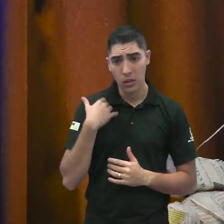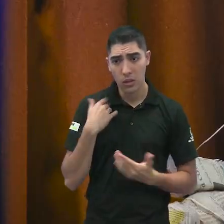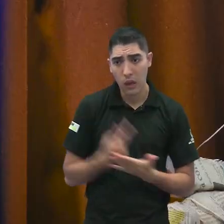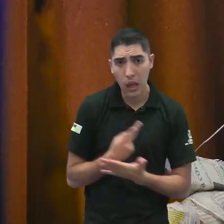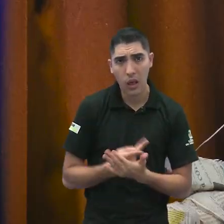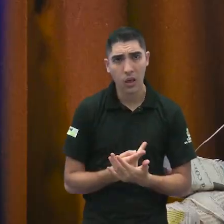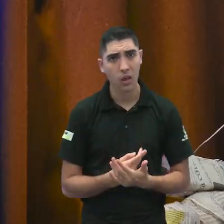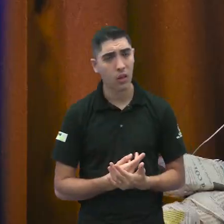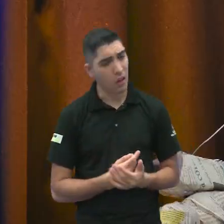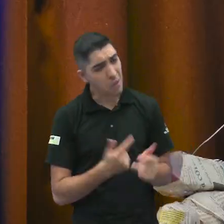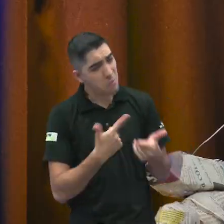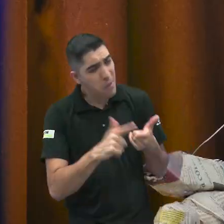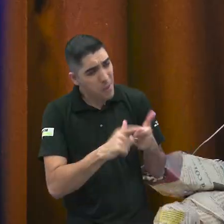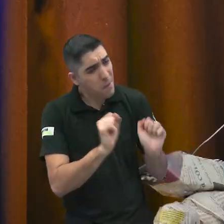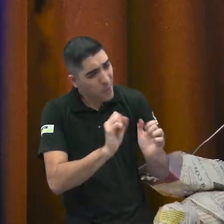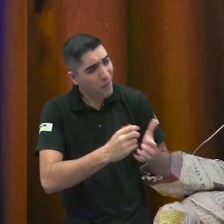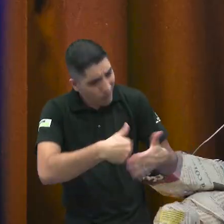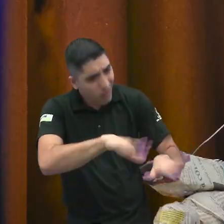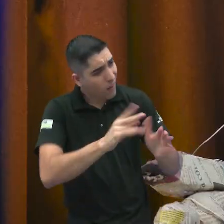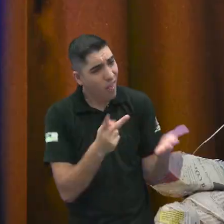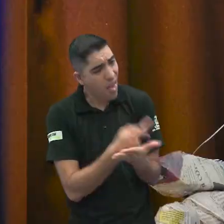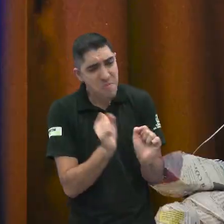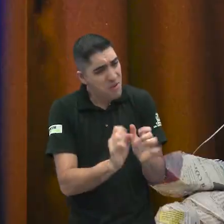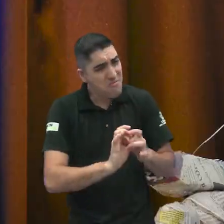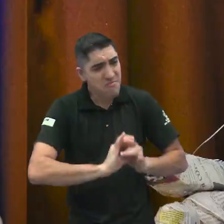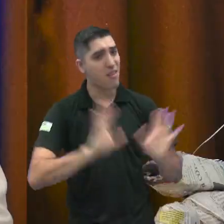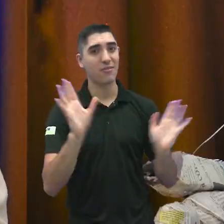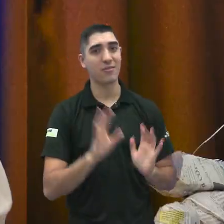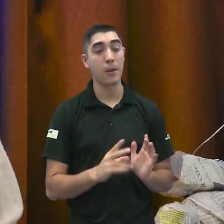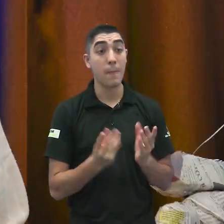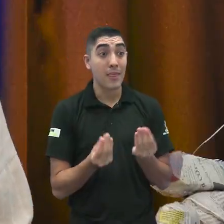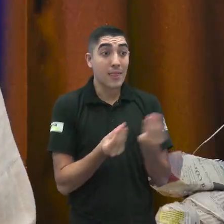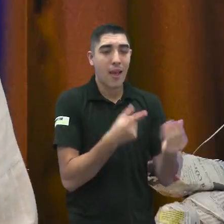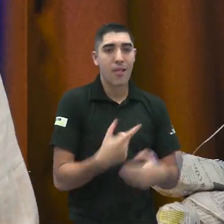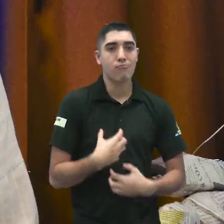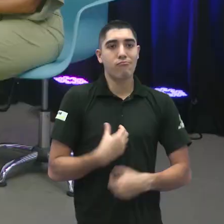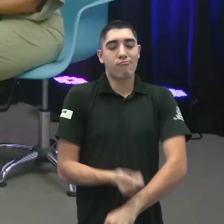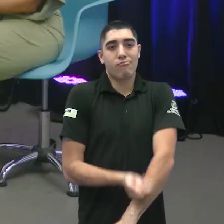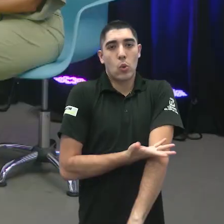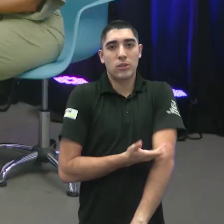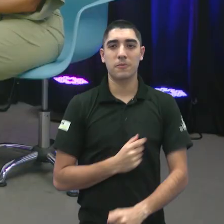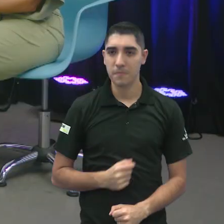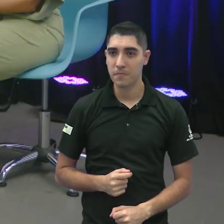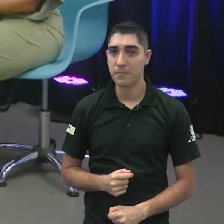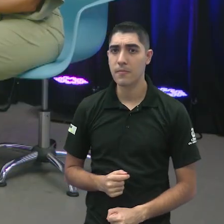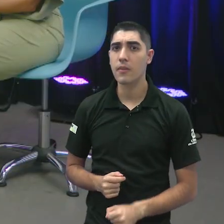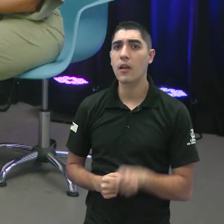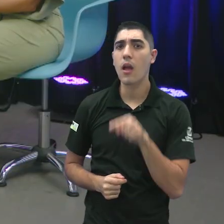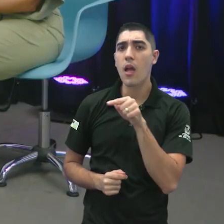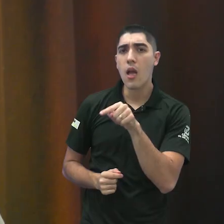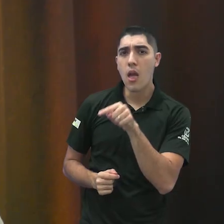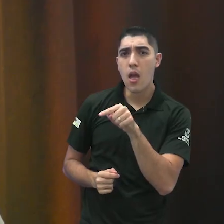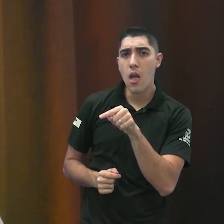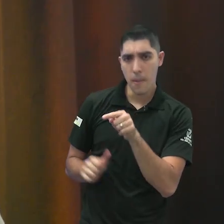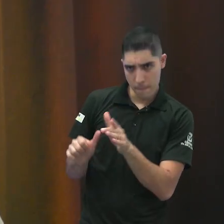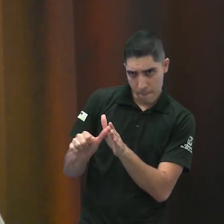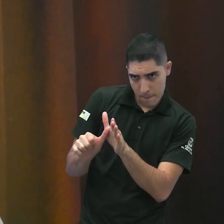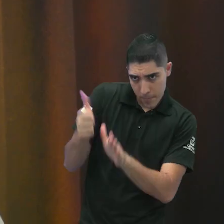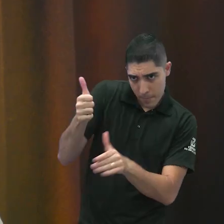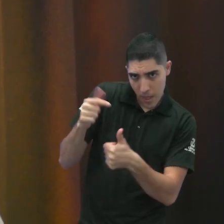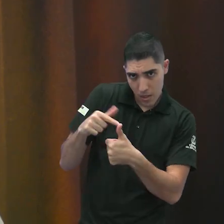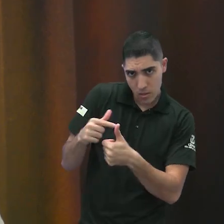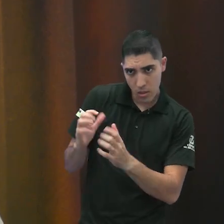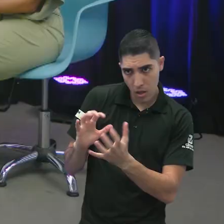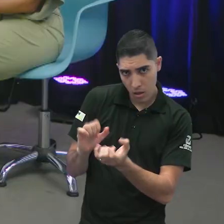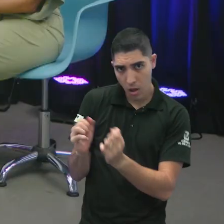eu vou errar. Eu falo assim, ótimo, vamos errar juntos. Justamente para trazer essa emoção. E aí, no saquinho, essa é a primeira etapa